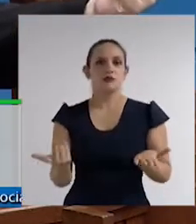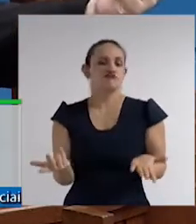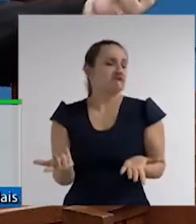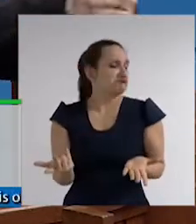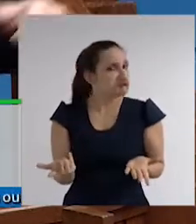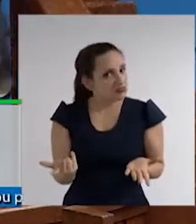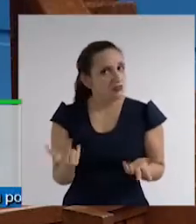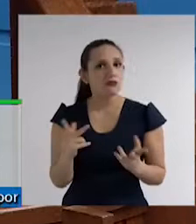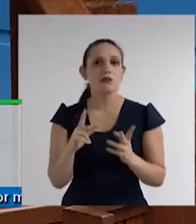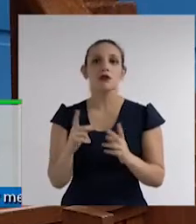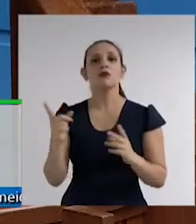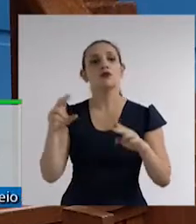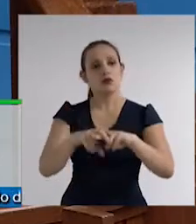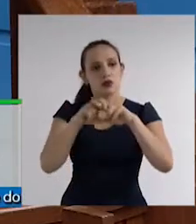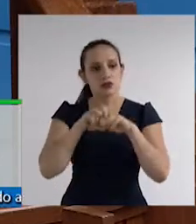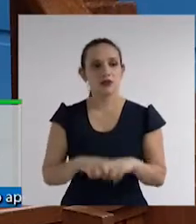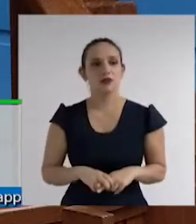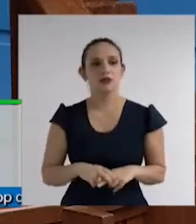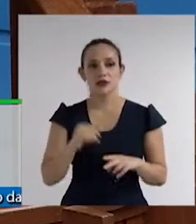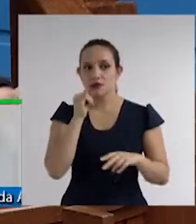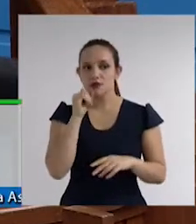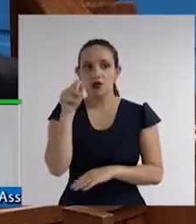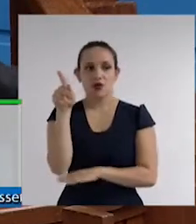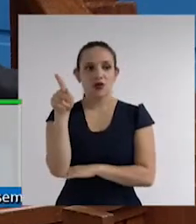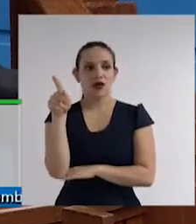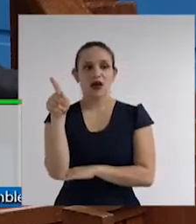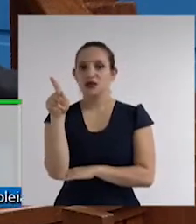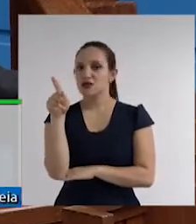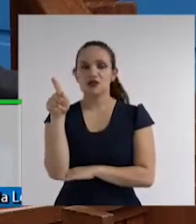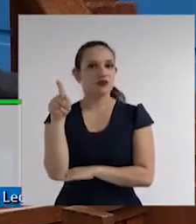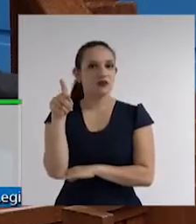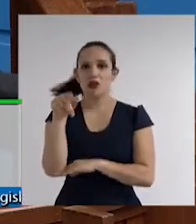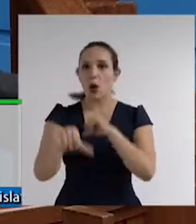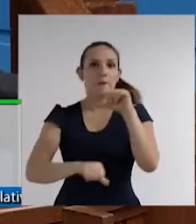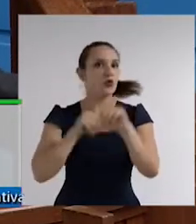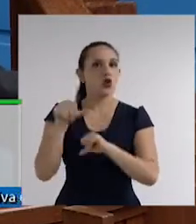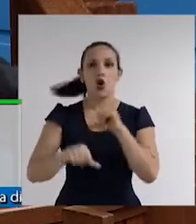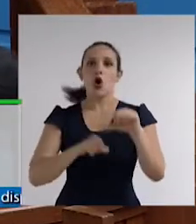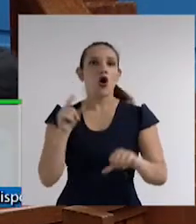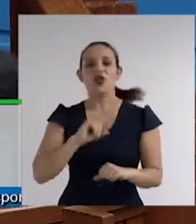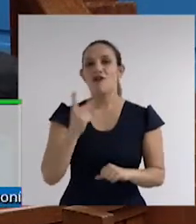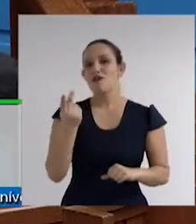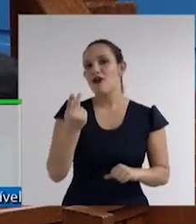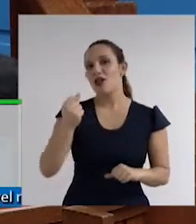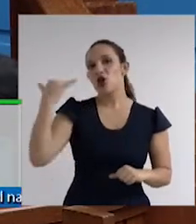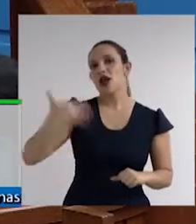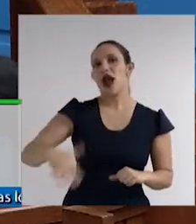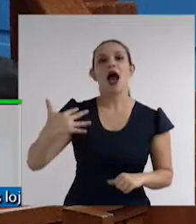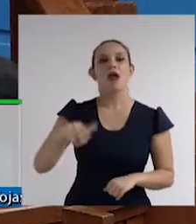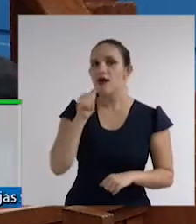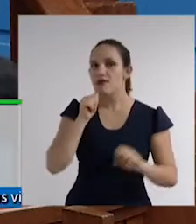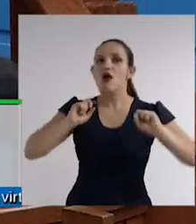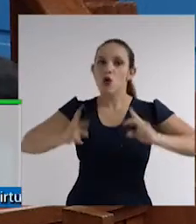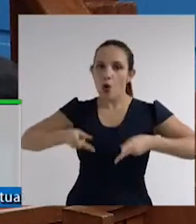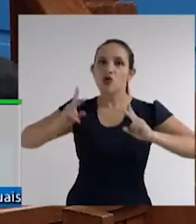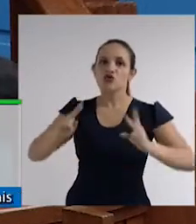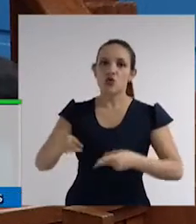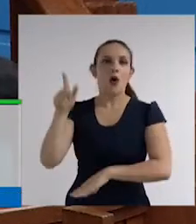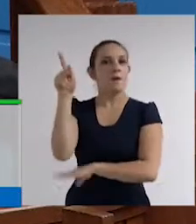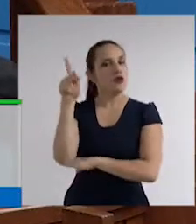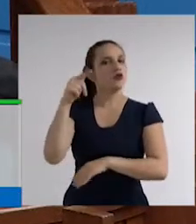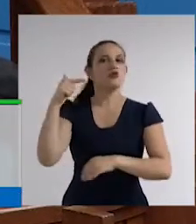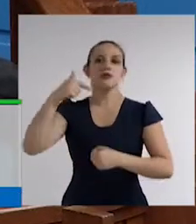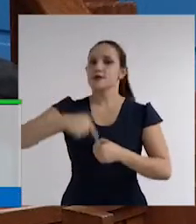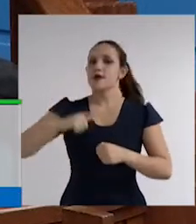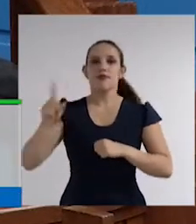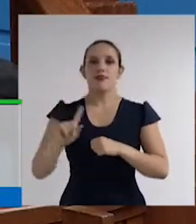repassado para a distribuidora não passou para o posto não botou na bomba. Porque o que interessa para quem está fazendo essa greve